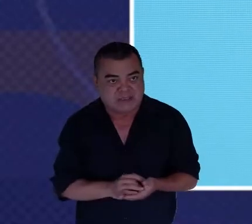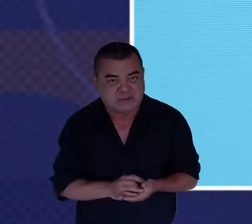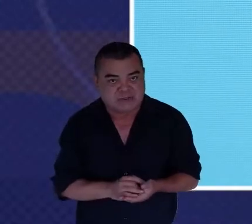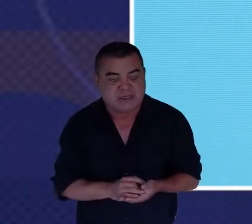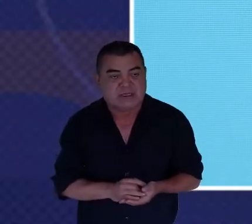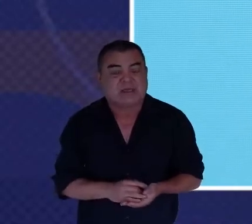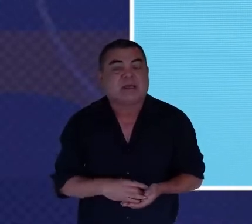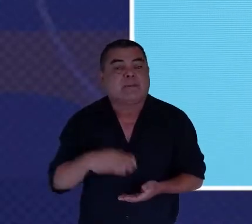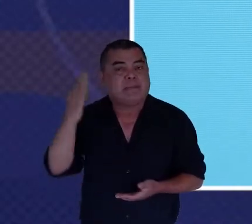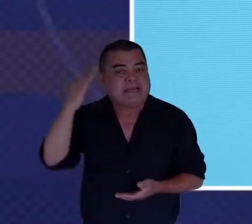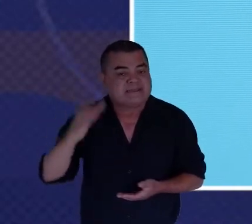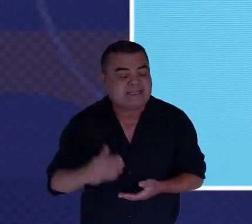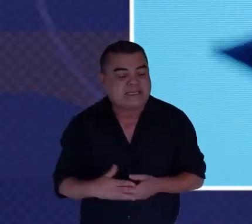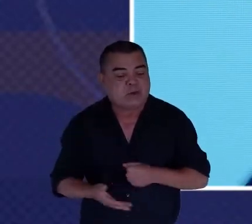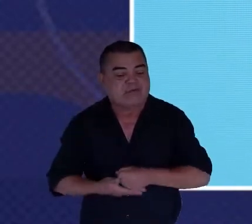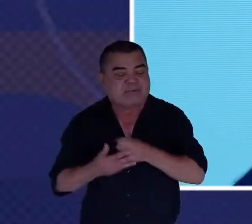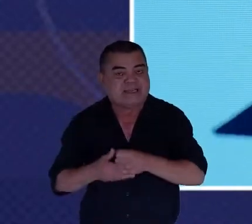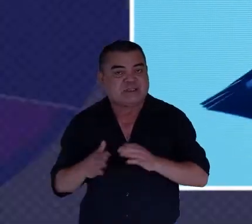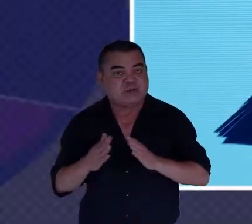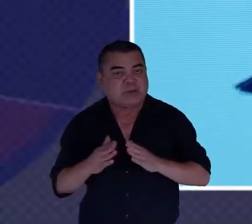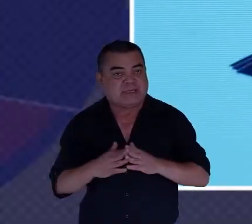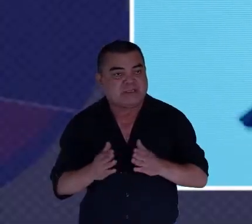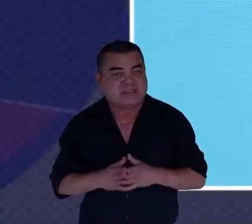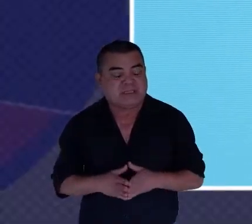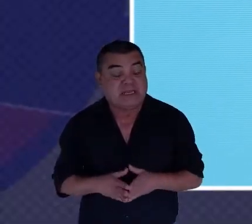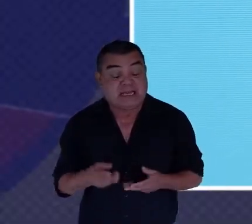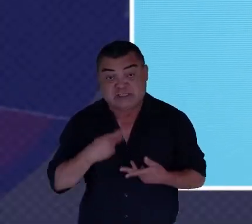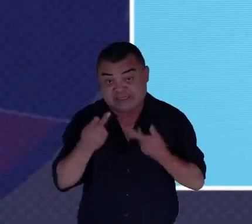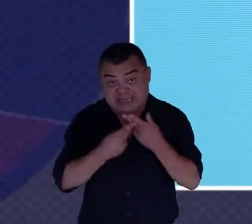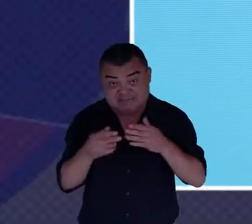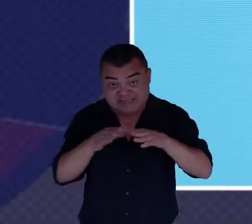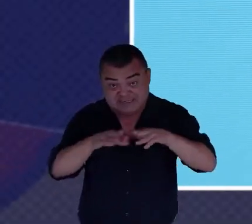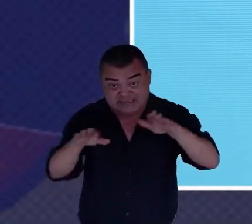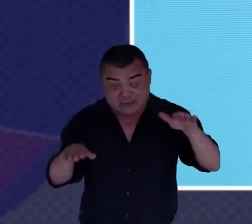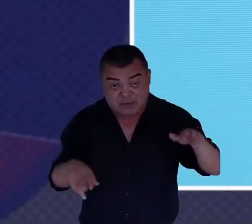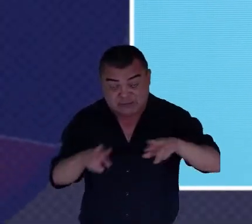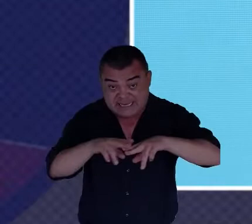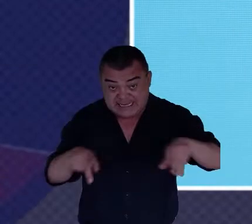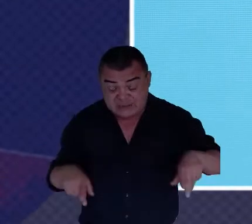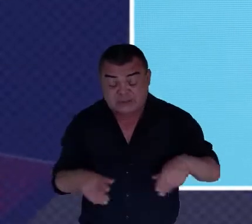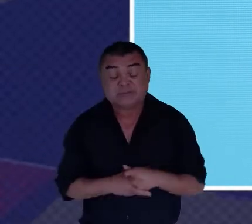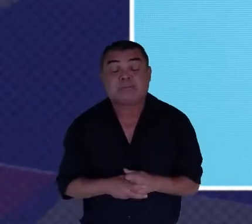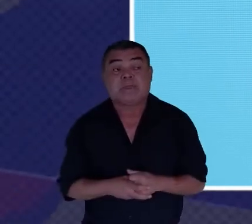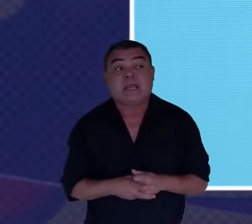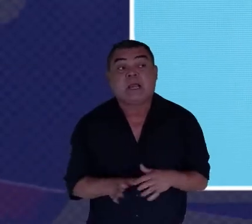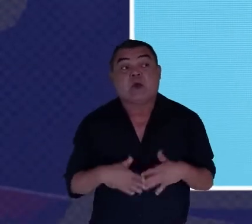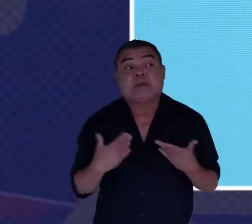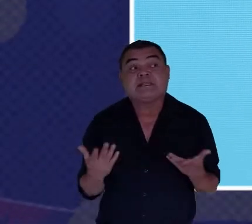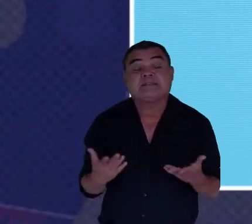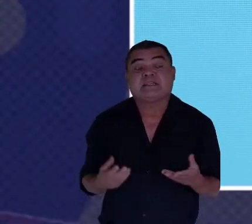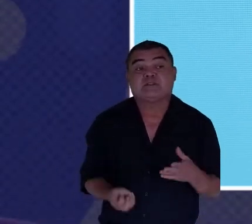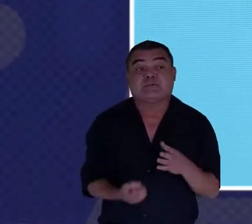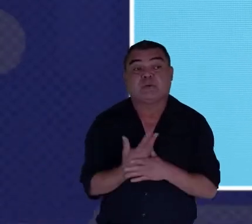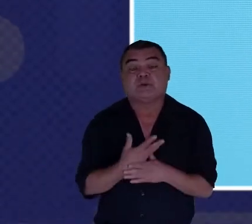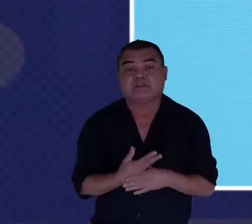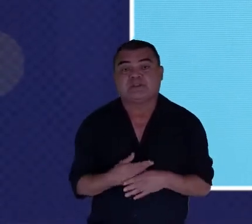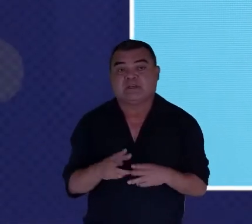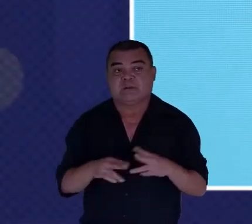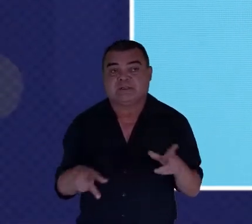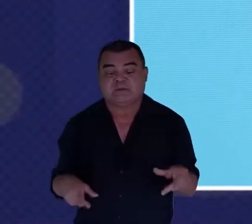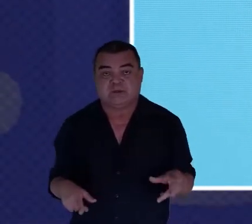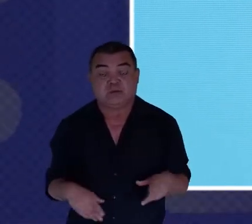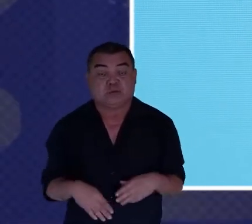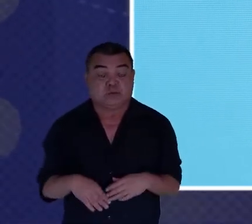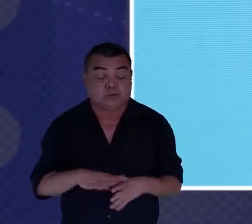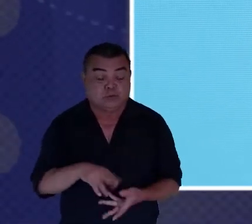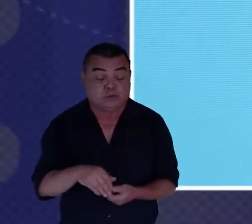que barateiam o acesso a moradias a gente tava falando desigualdade agora com o Adele gueilor uma das grandes fontes de igualdade gente tem um mundo